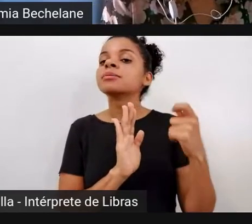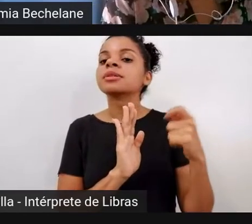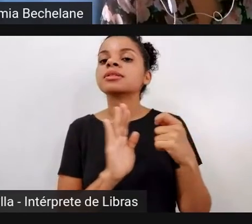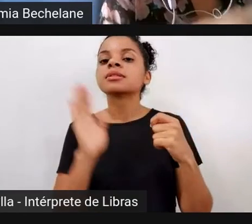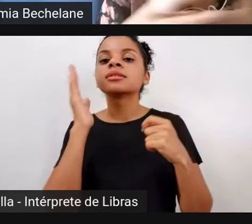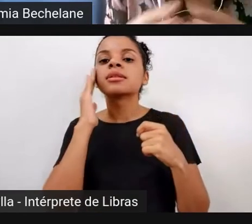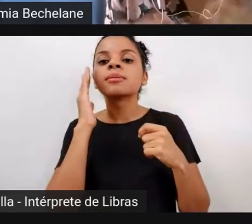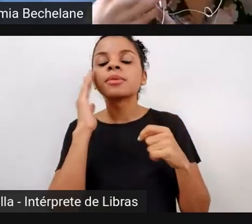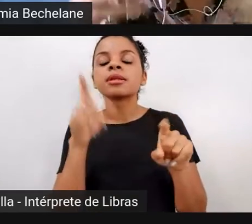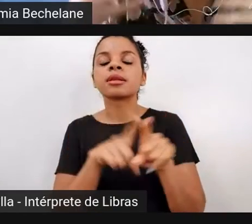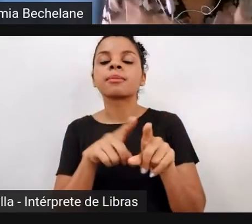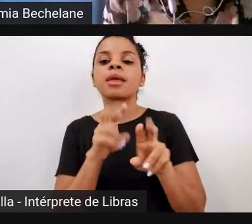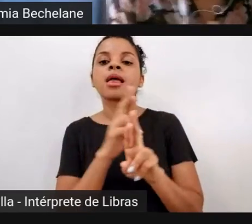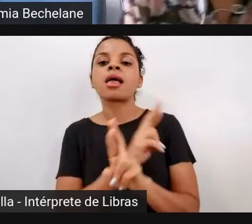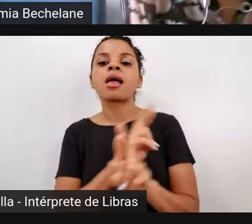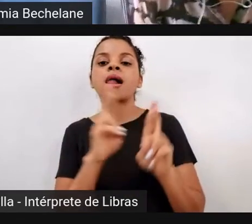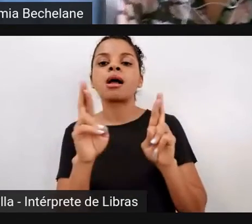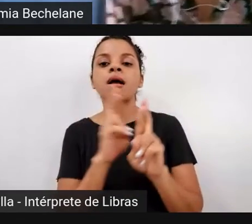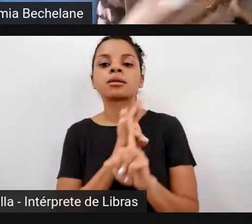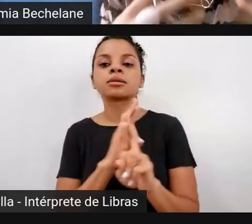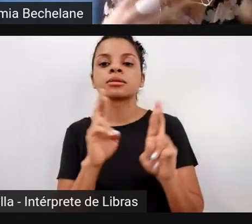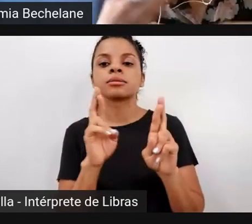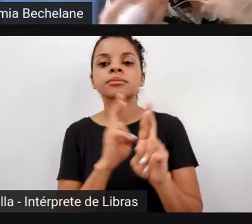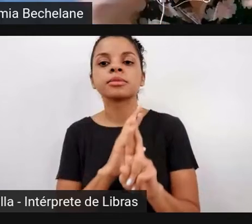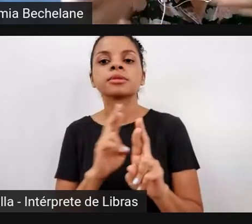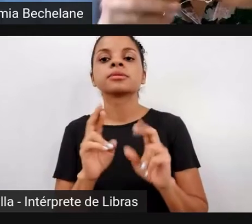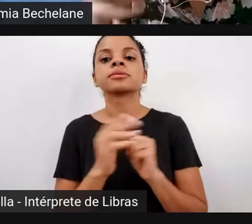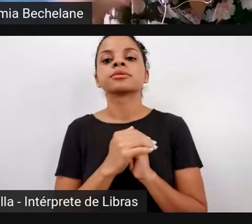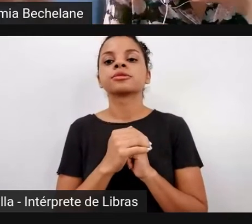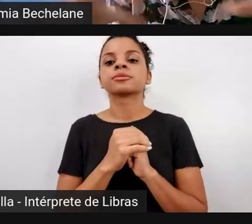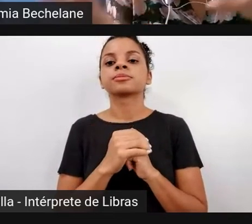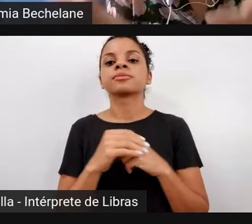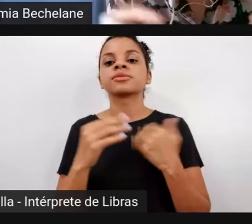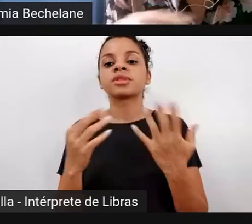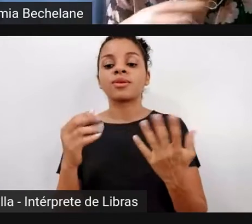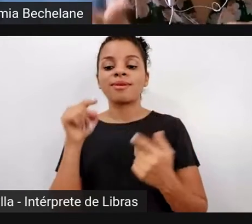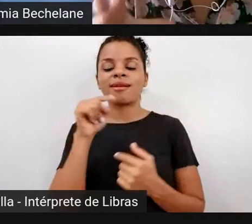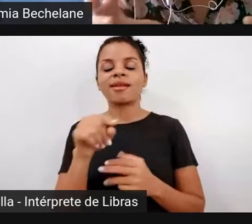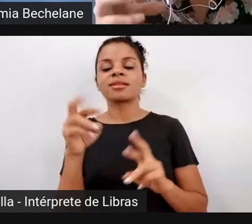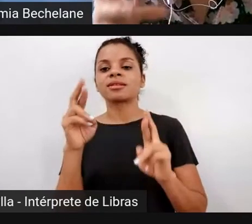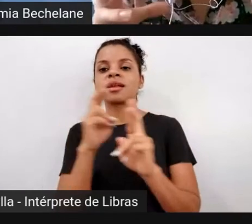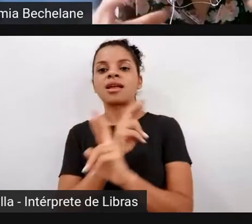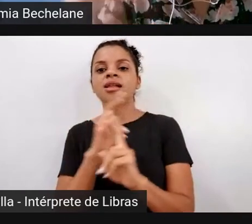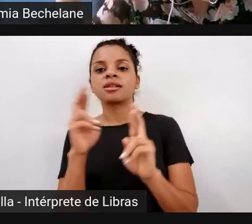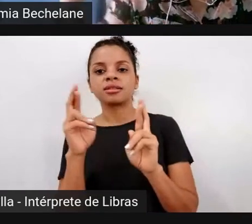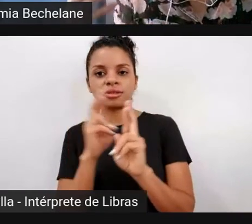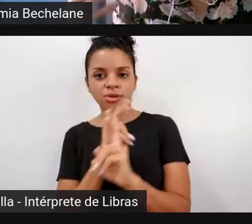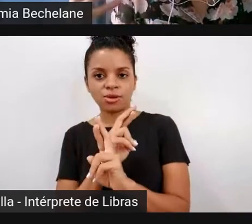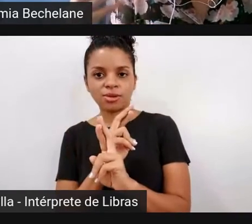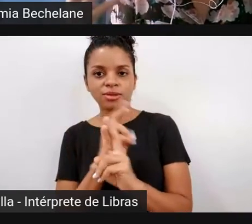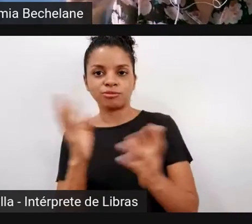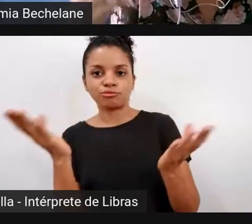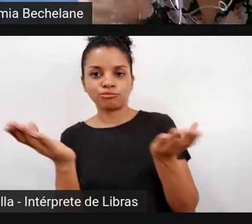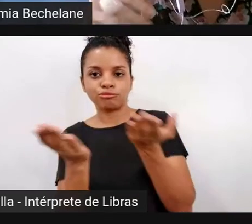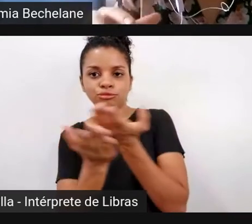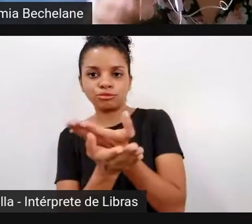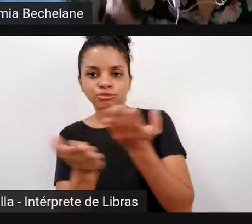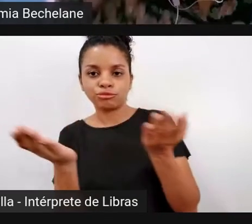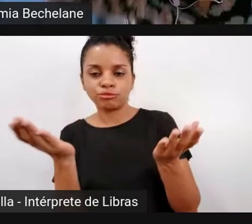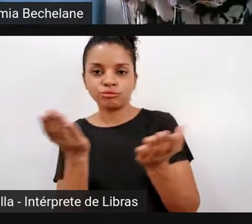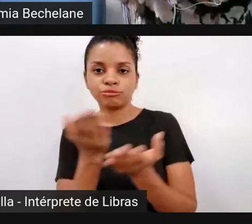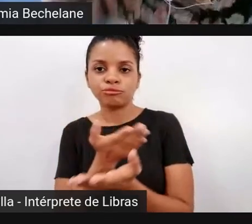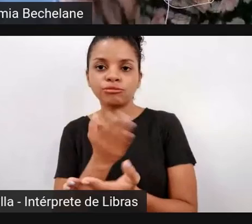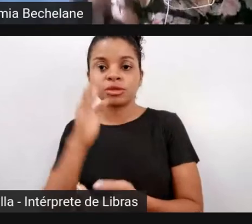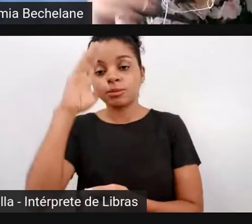relacionamento. E me parece, aí está na premissa também, de que as relações que se constituem entre esses atores aí, né? Os mandatos, especialmente